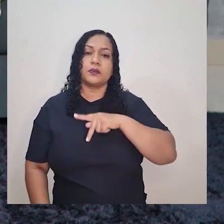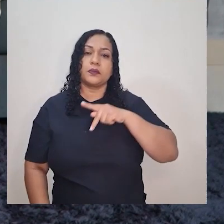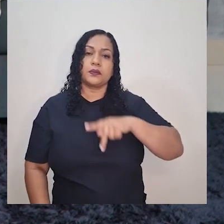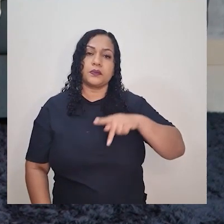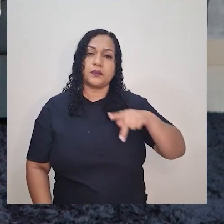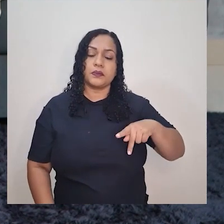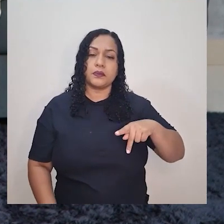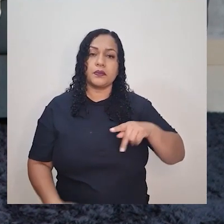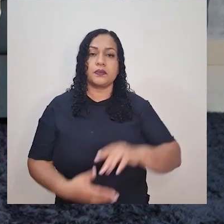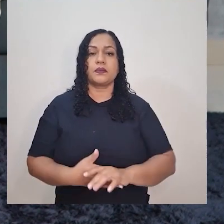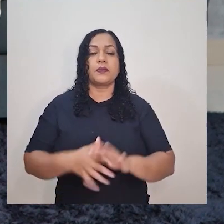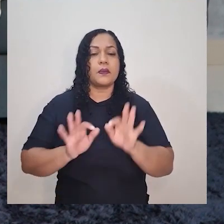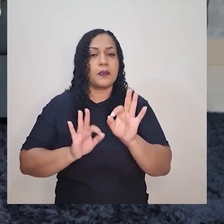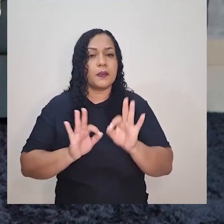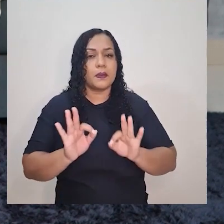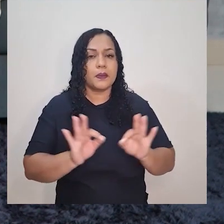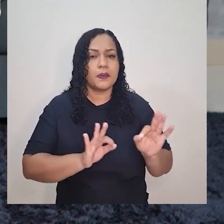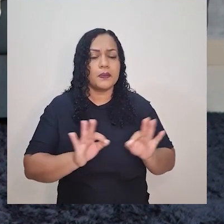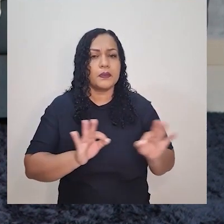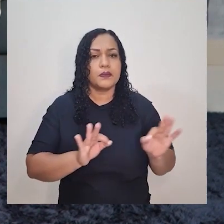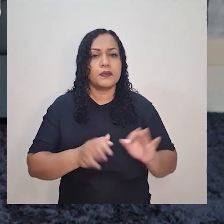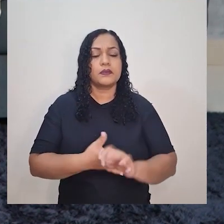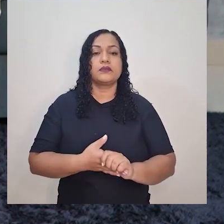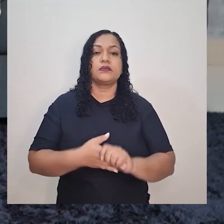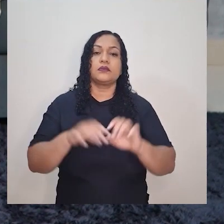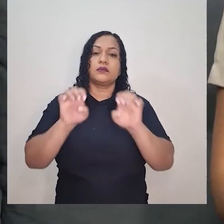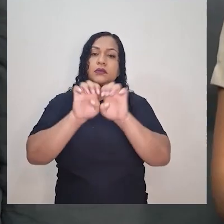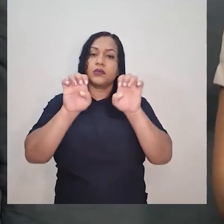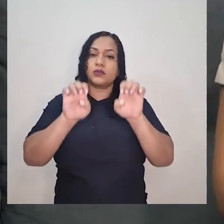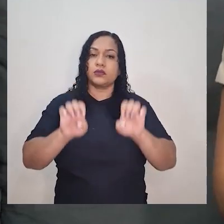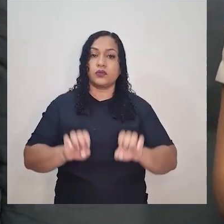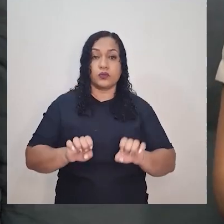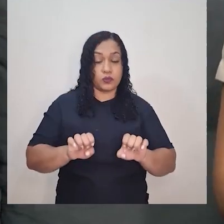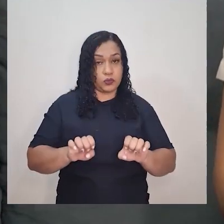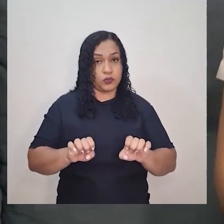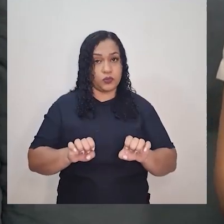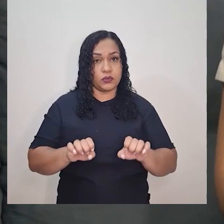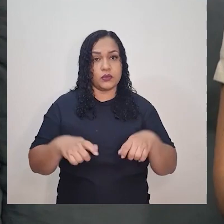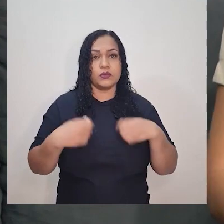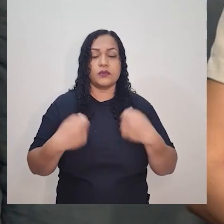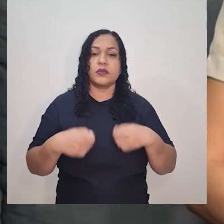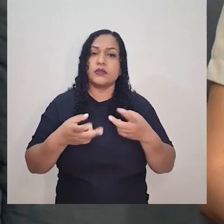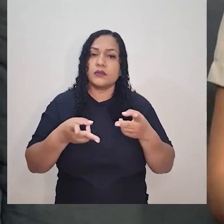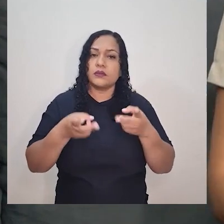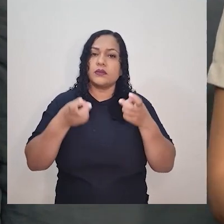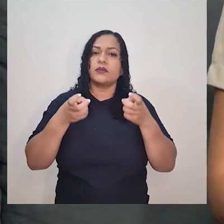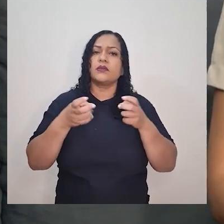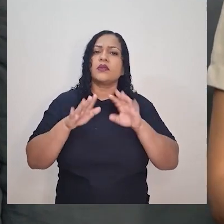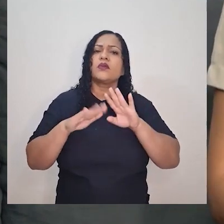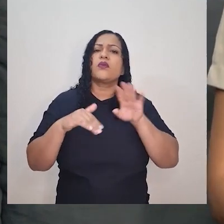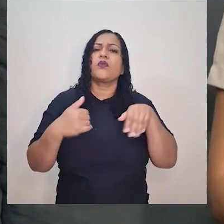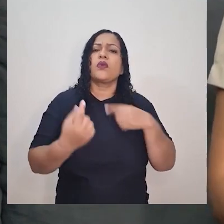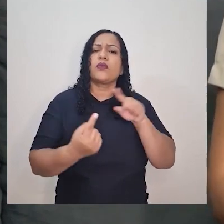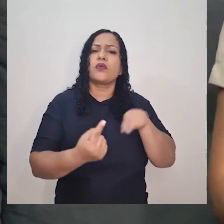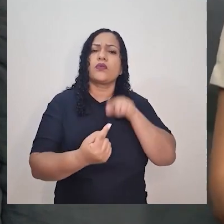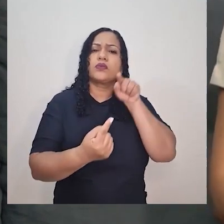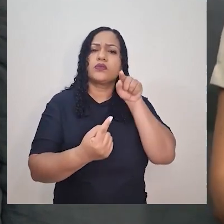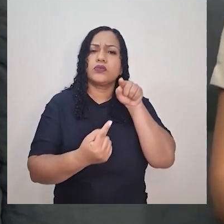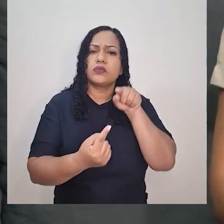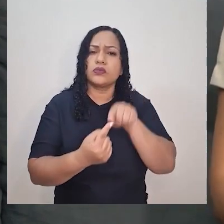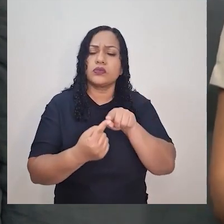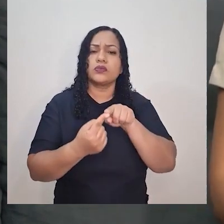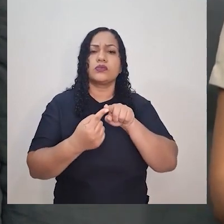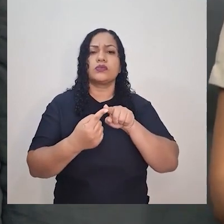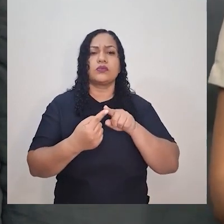na sua organização e sua estruturação, nós devemos levar em consideração qual é o objetivo, quando